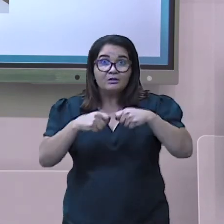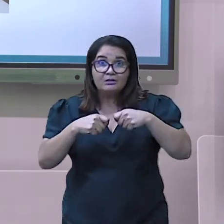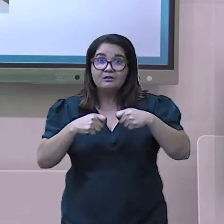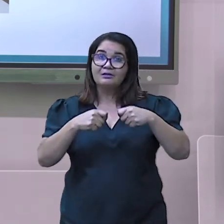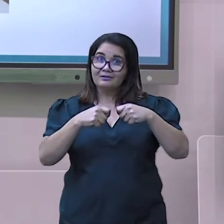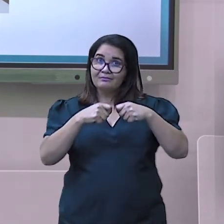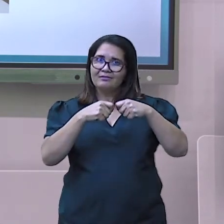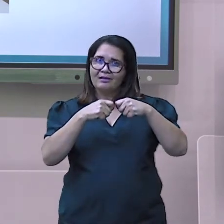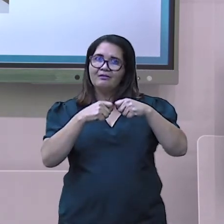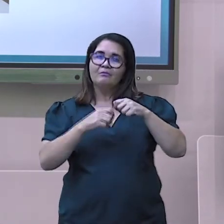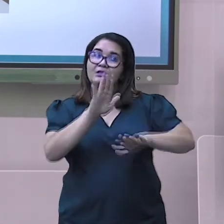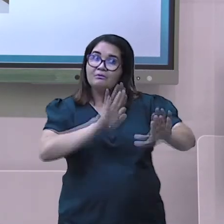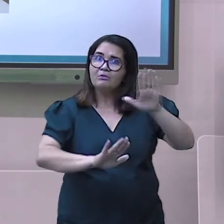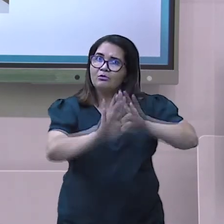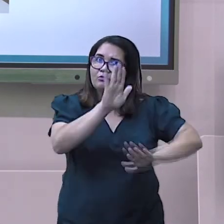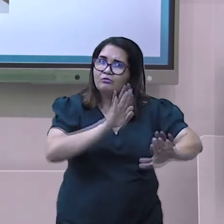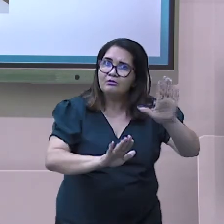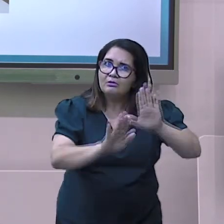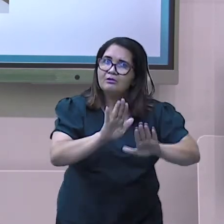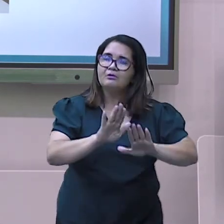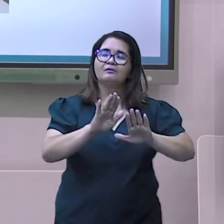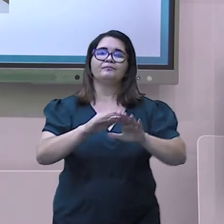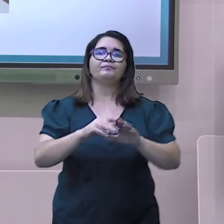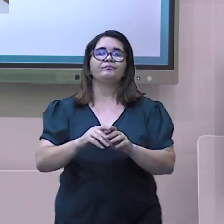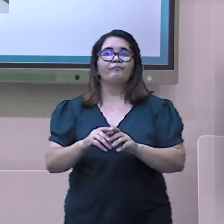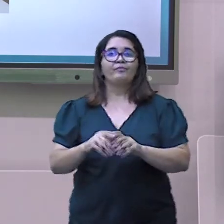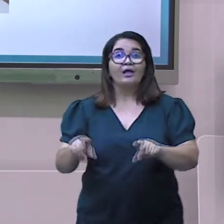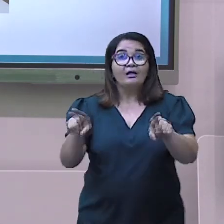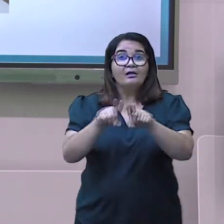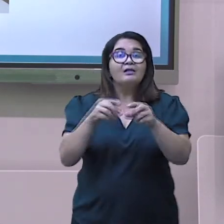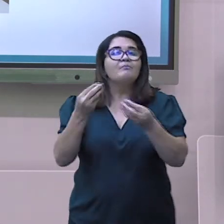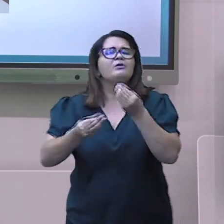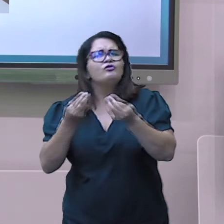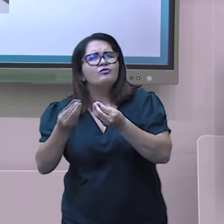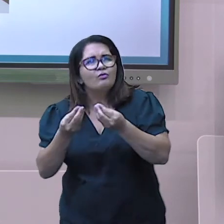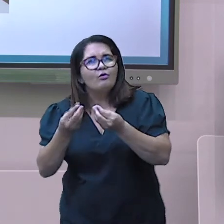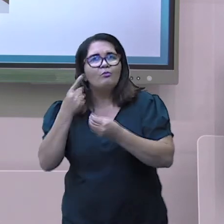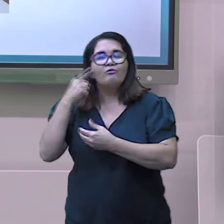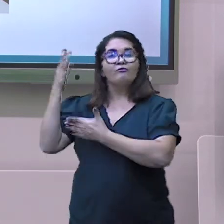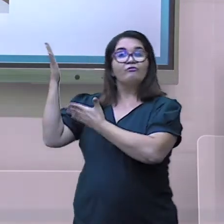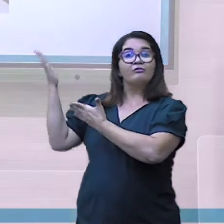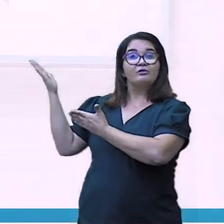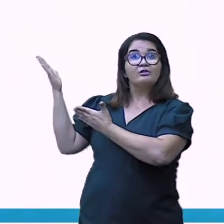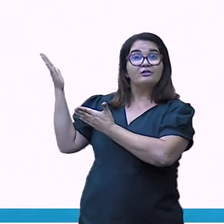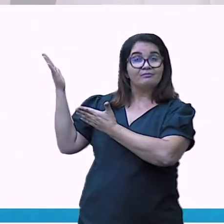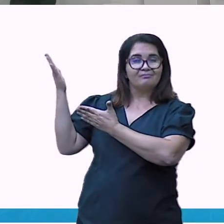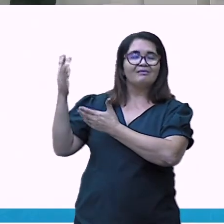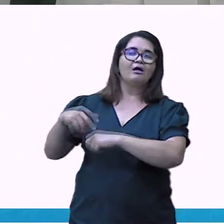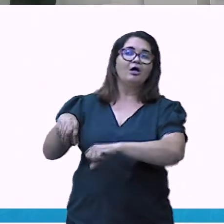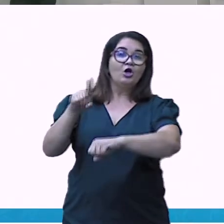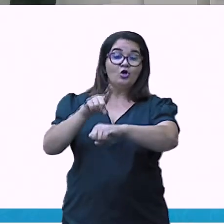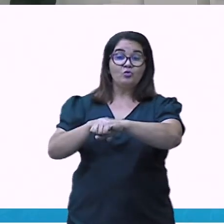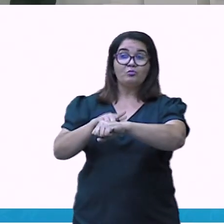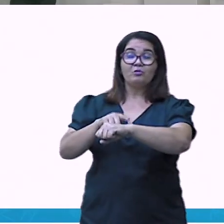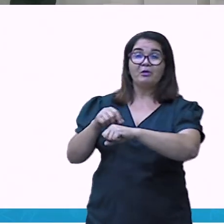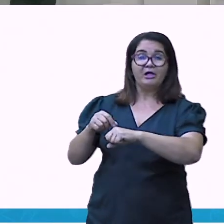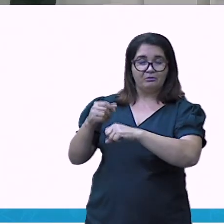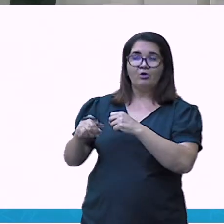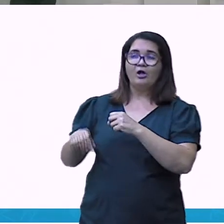Intoxicação. Intoxicação são sintomas prejudiciais devido ao contato com substâncias